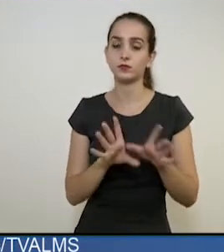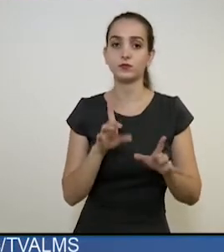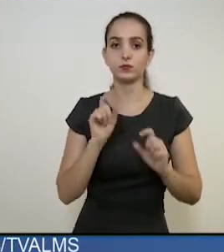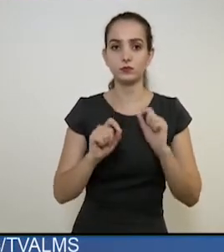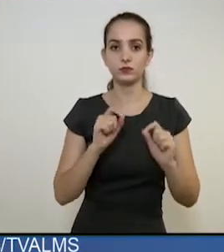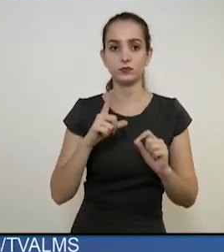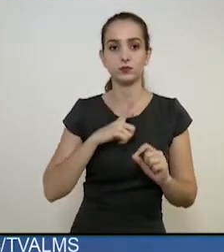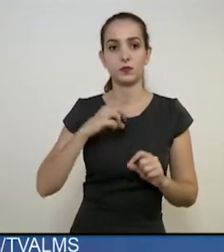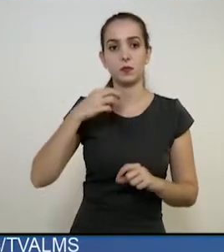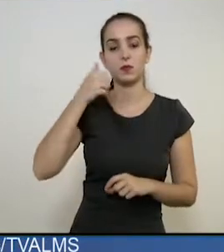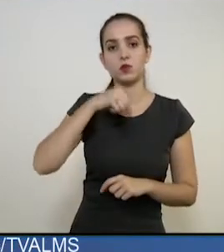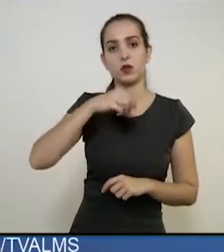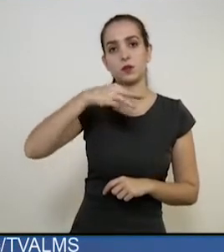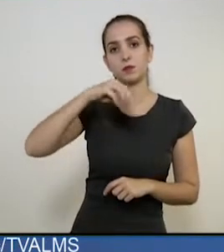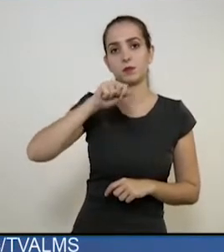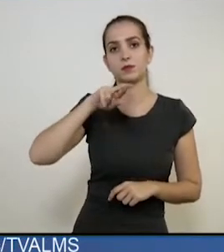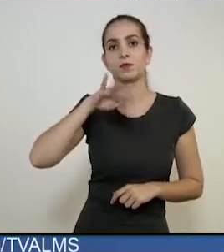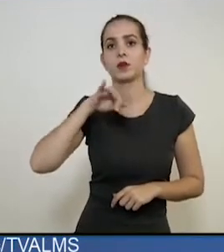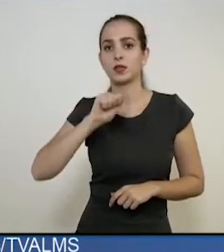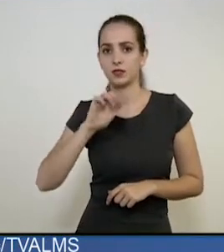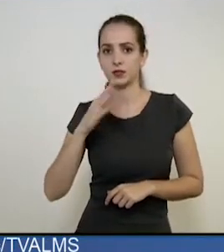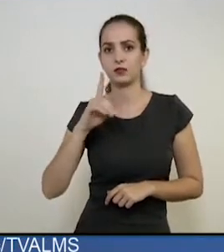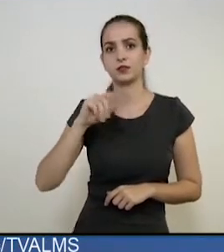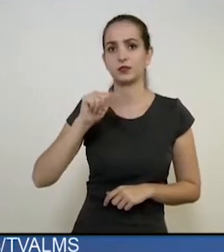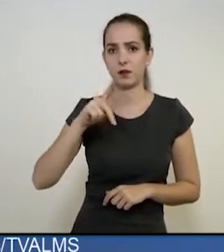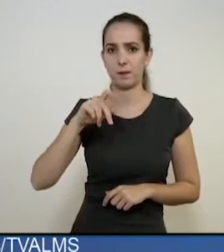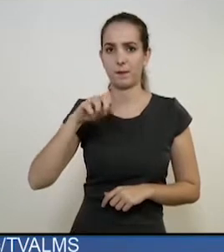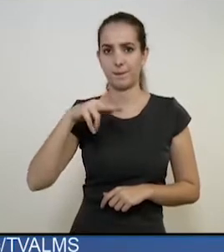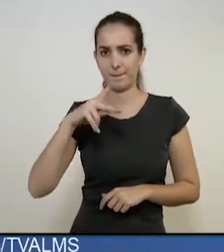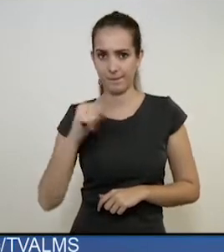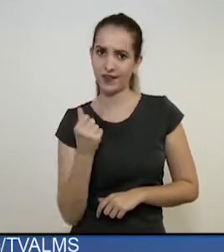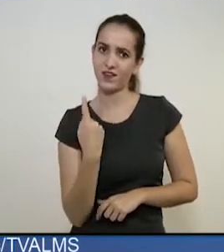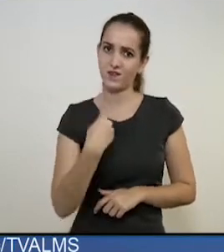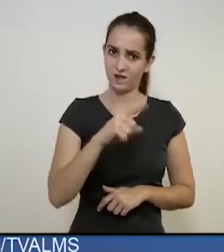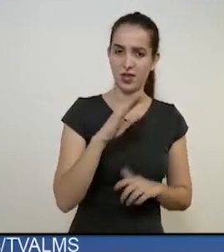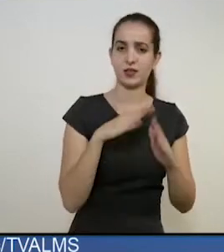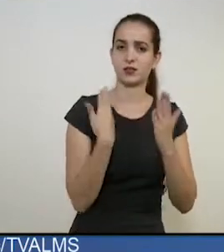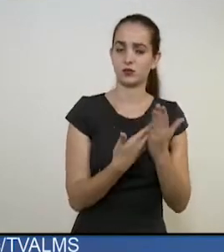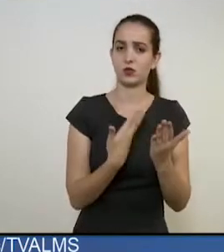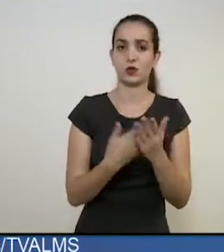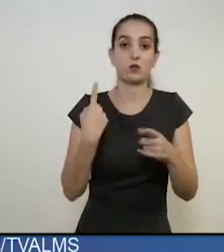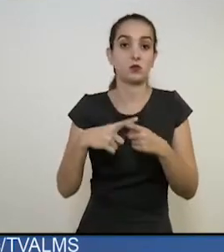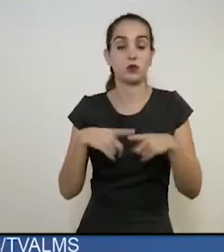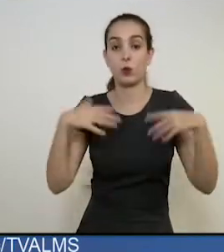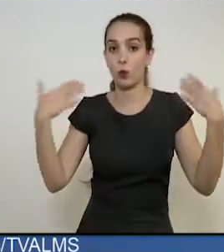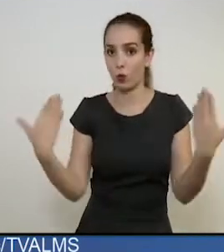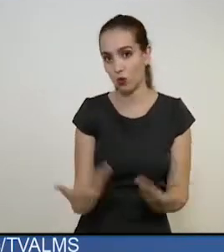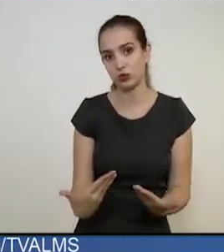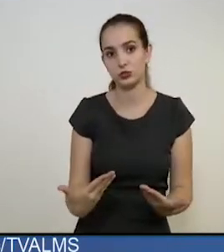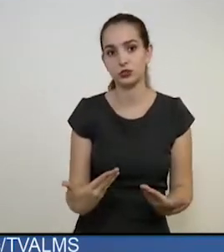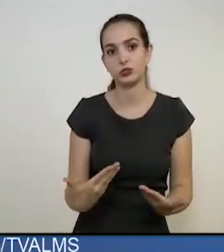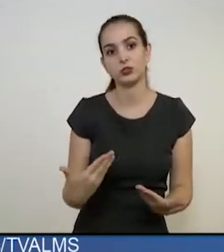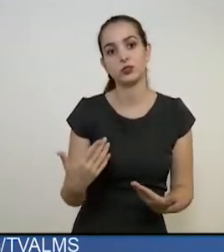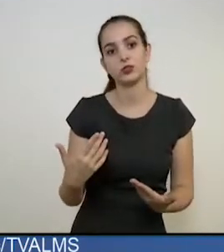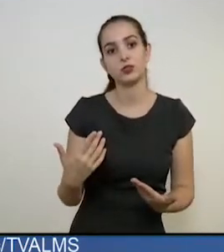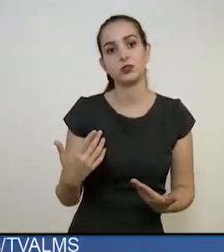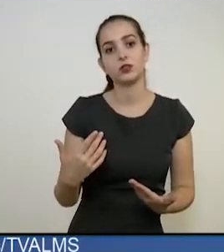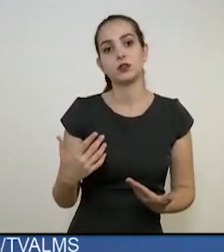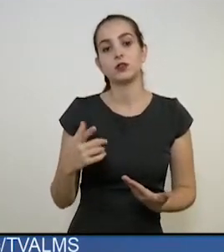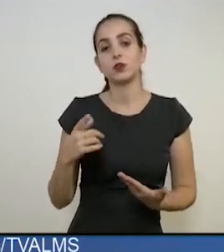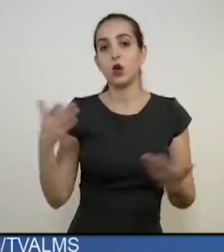da Penha vá à escola. Por que vai à escola? Porque o agressor de hoje é o adolescente de